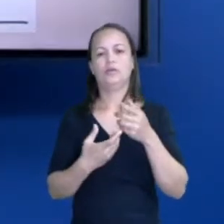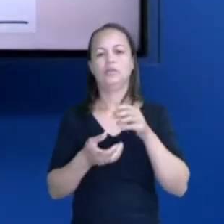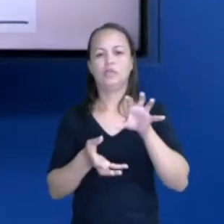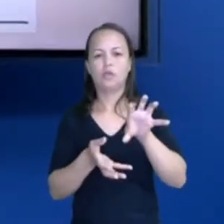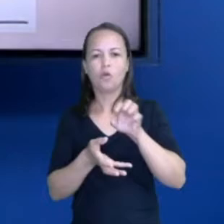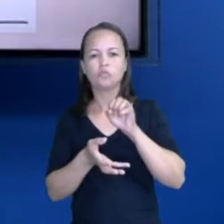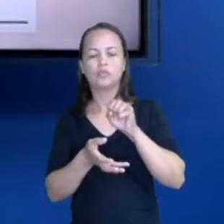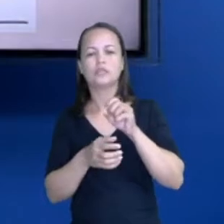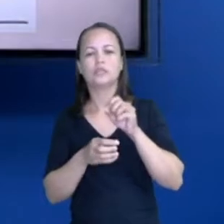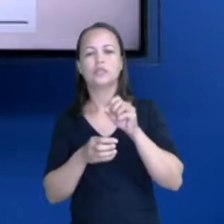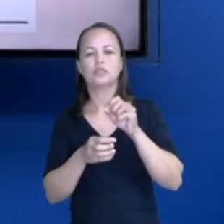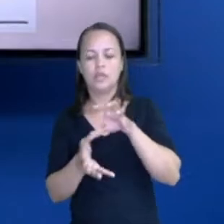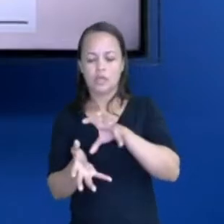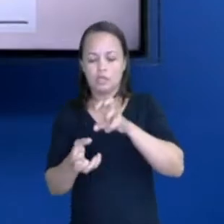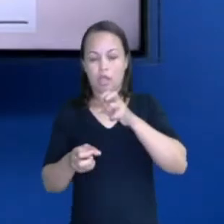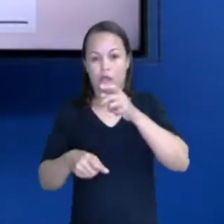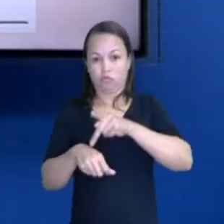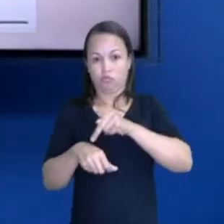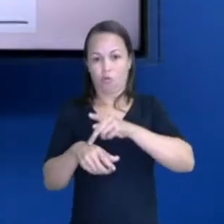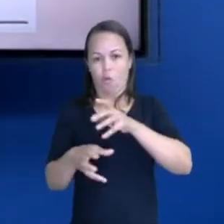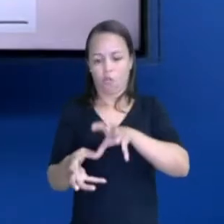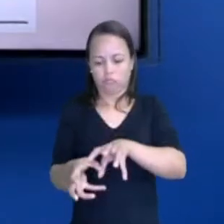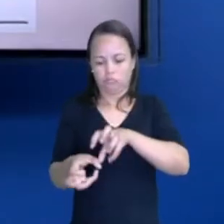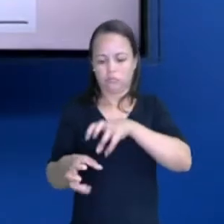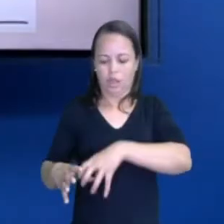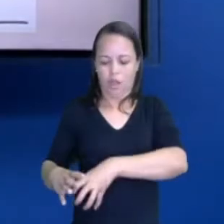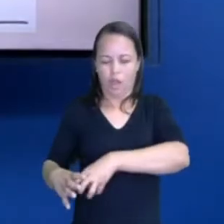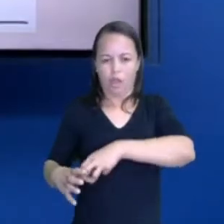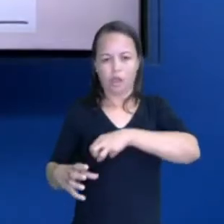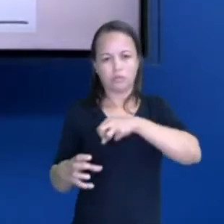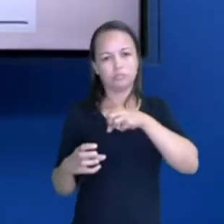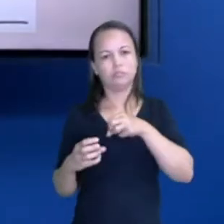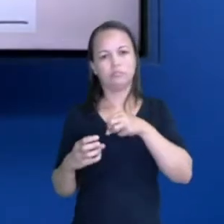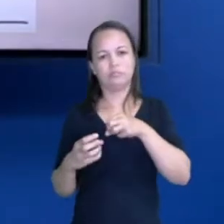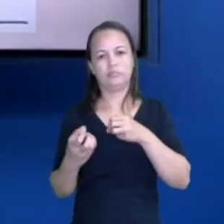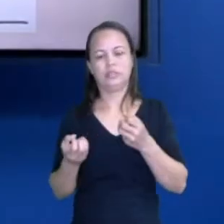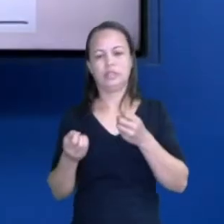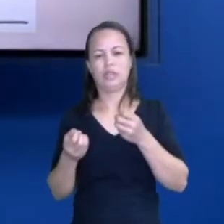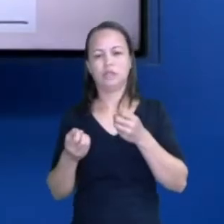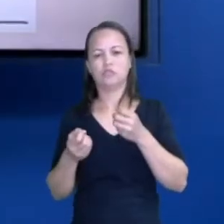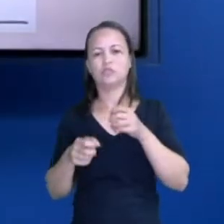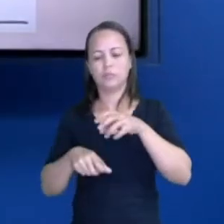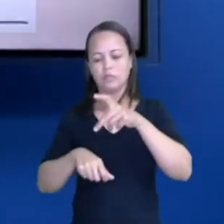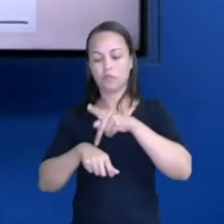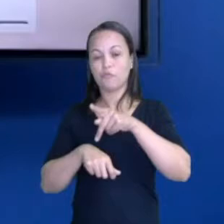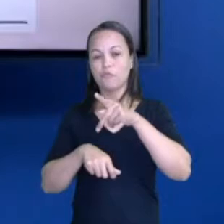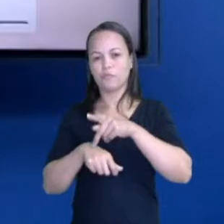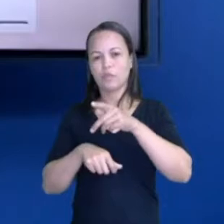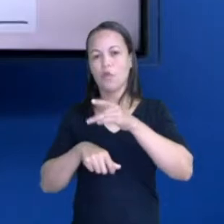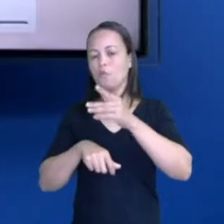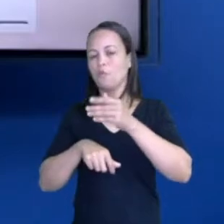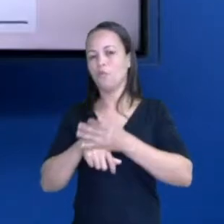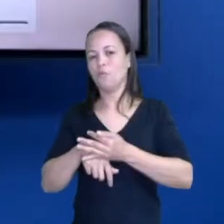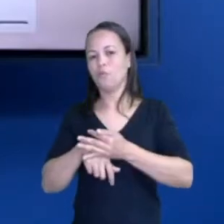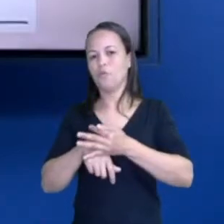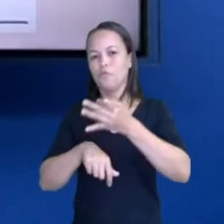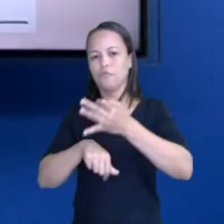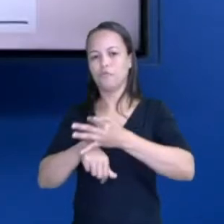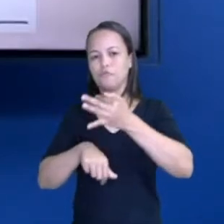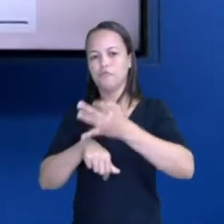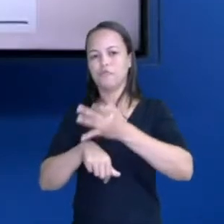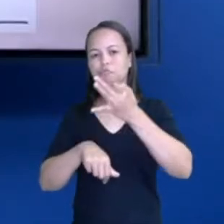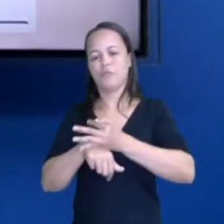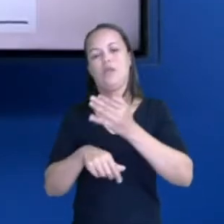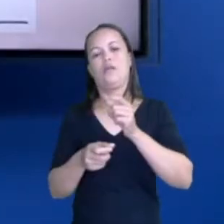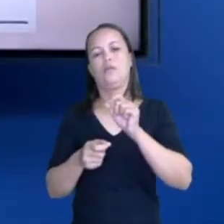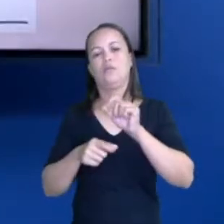lá das rochas, né? A gente retira esse minério que é justamente o ferro, né? Que vai formar